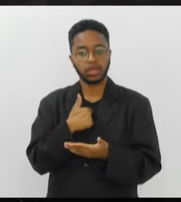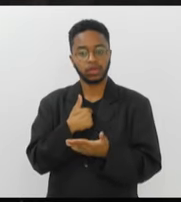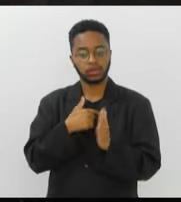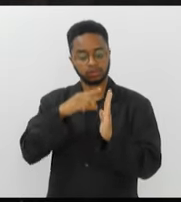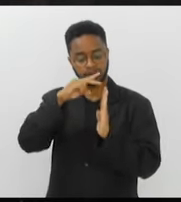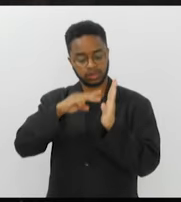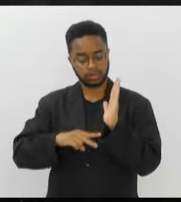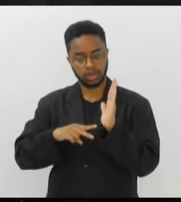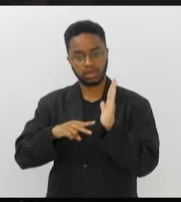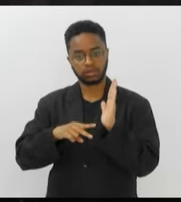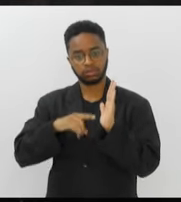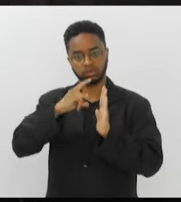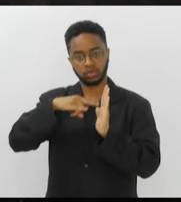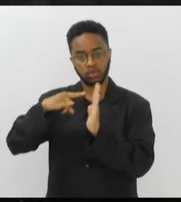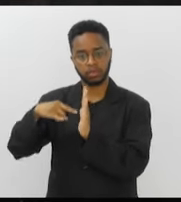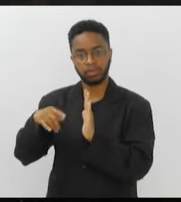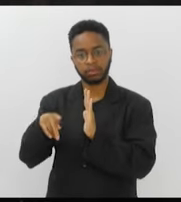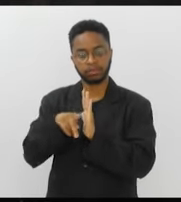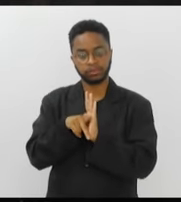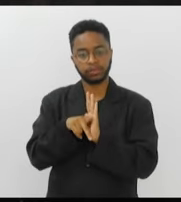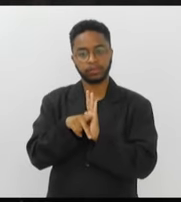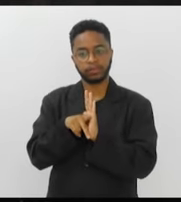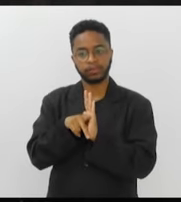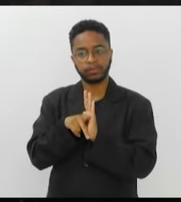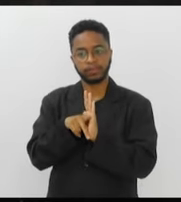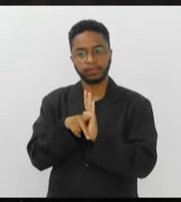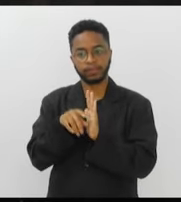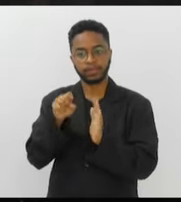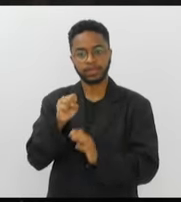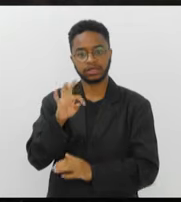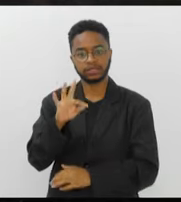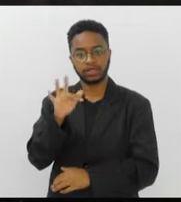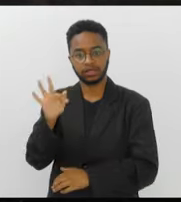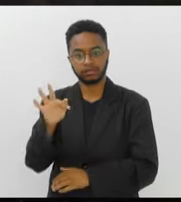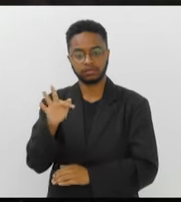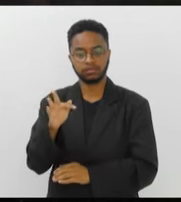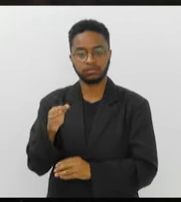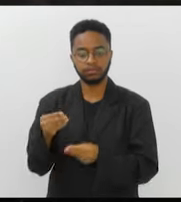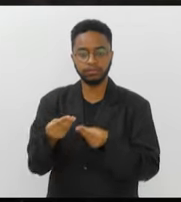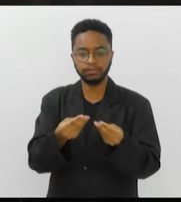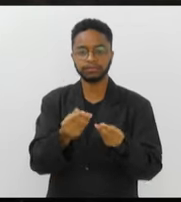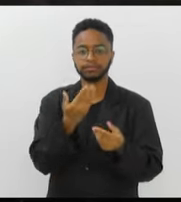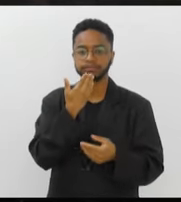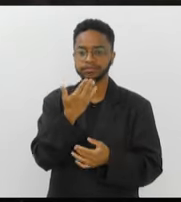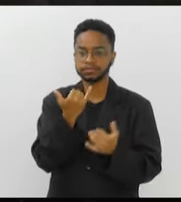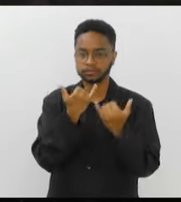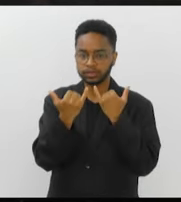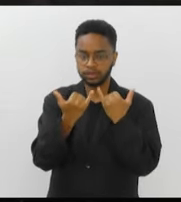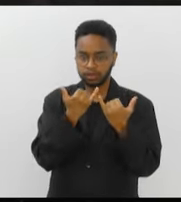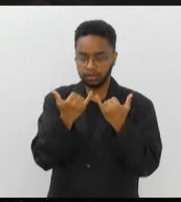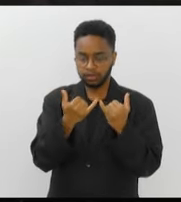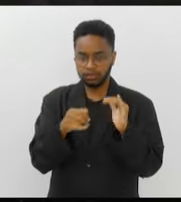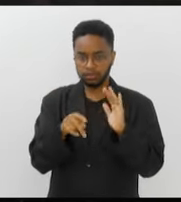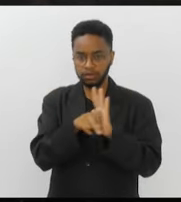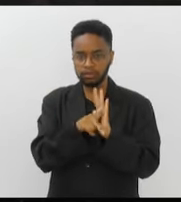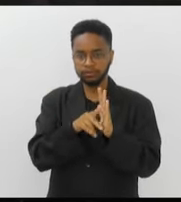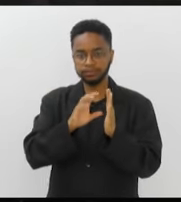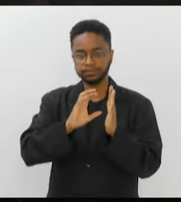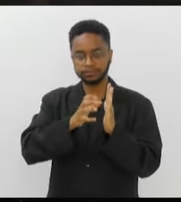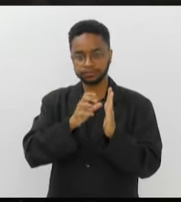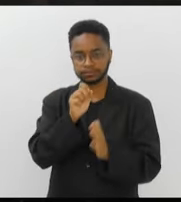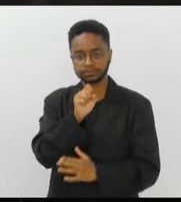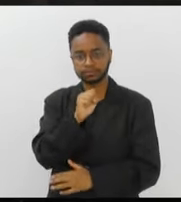STF, notificando o governo do Estado, pedindo informação que o pessoal encaminhou para o ministro para que